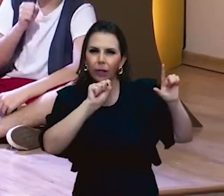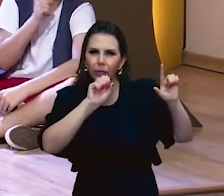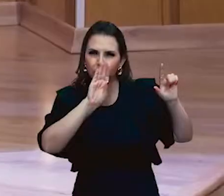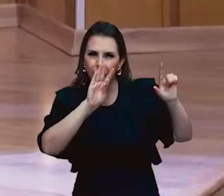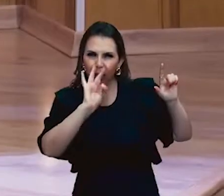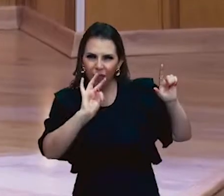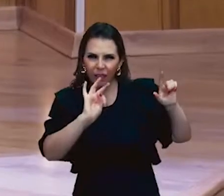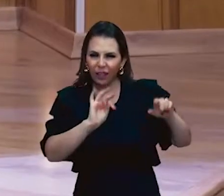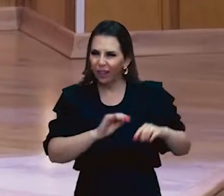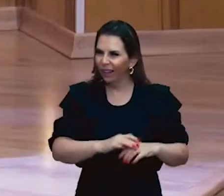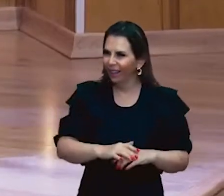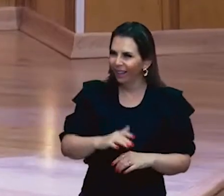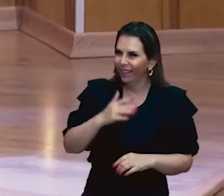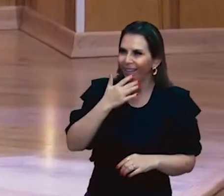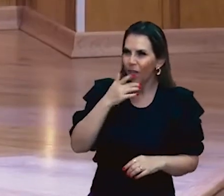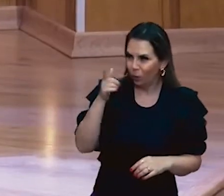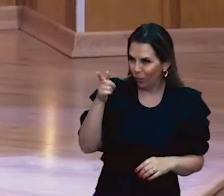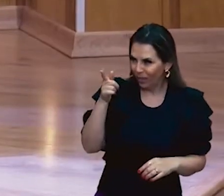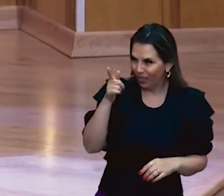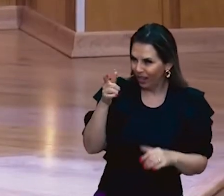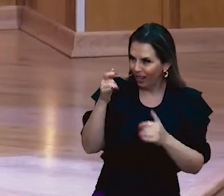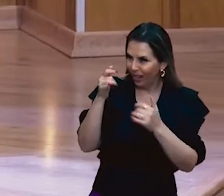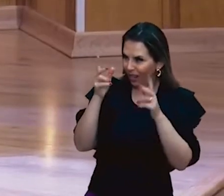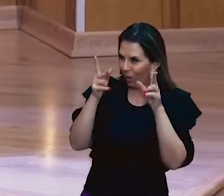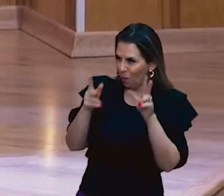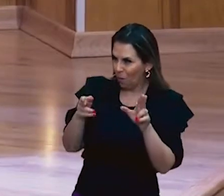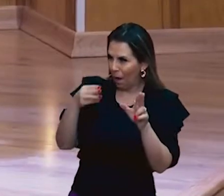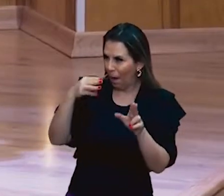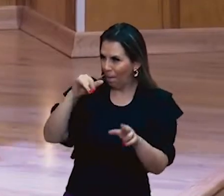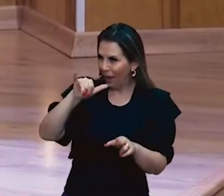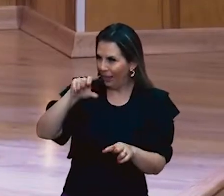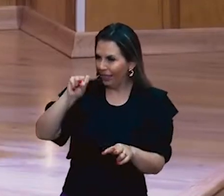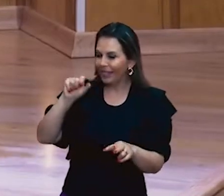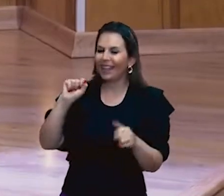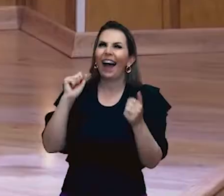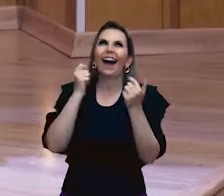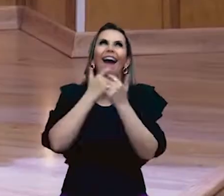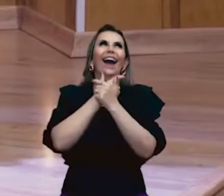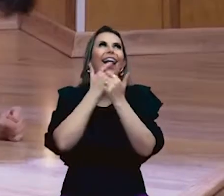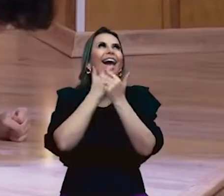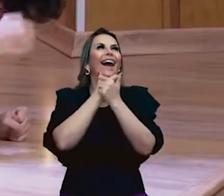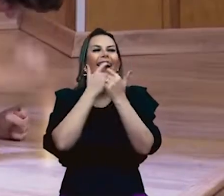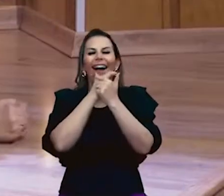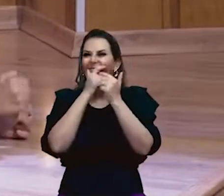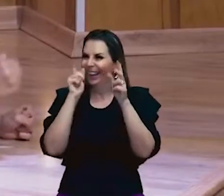aqui. Você, parecida com a Maísa?